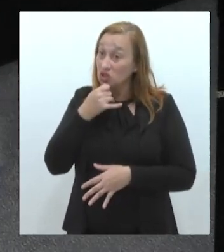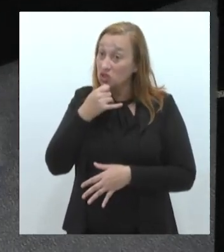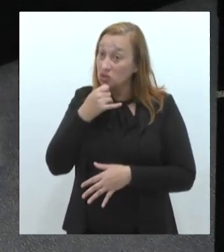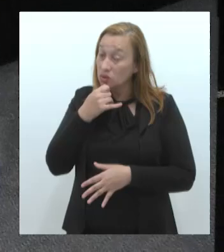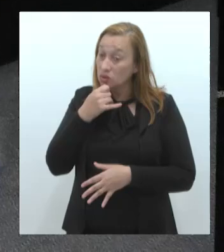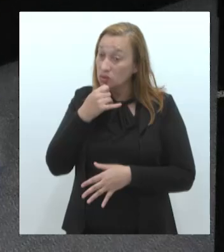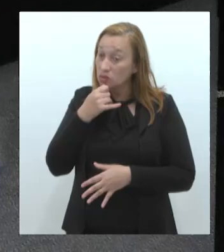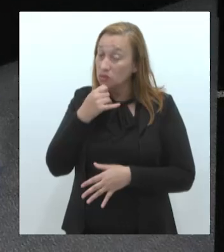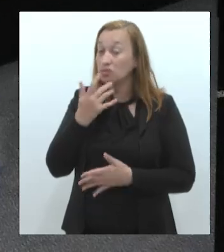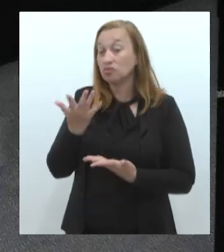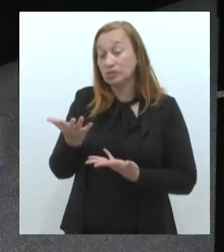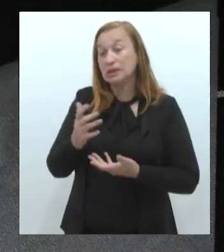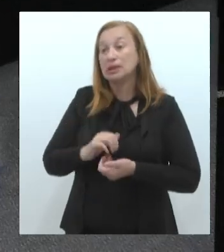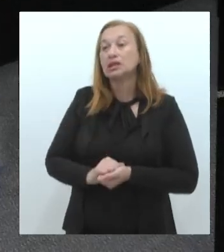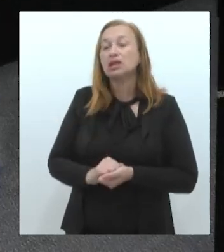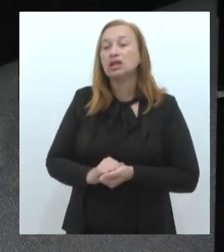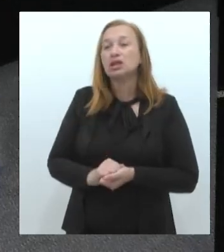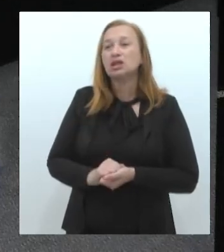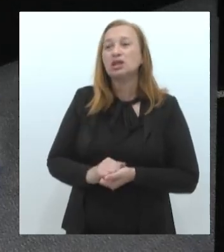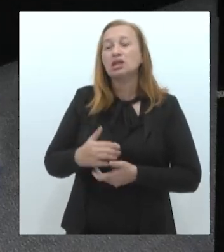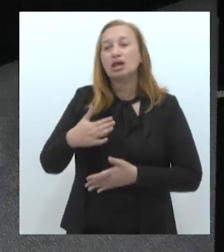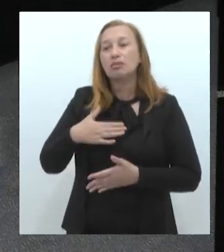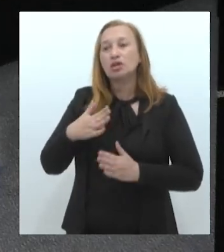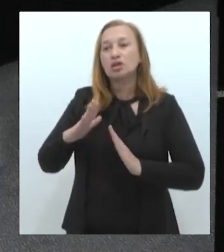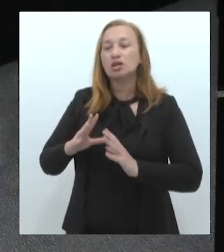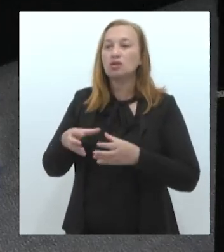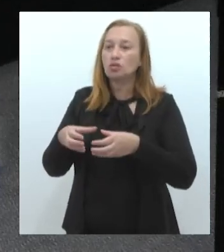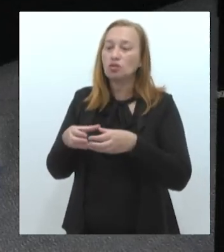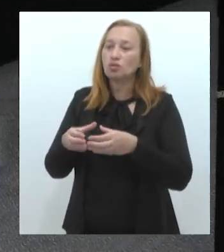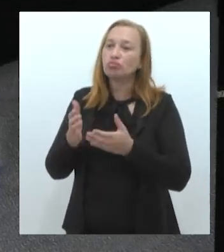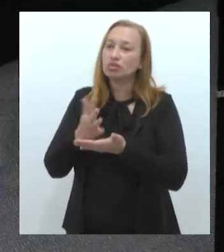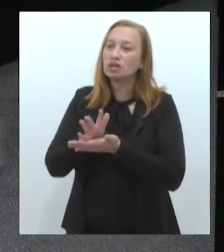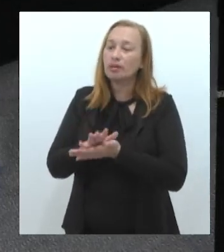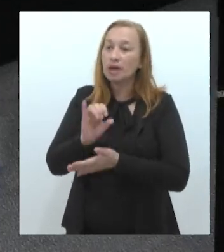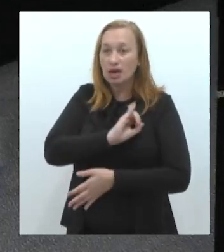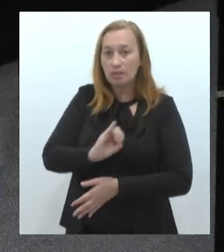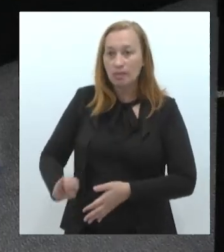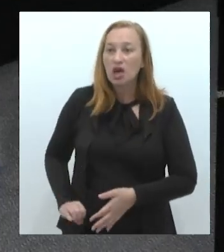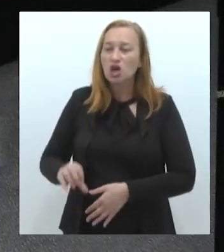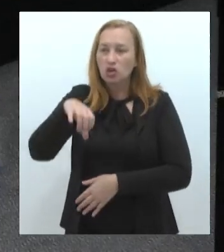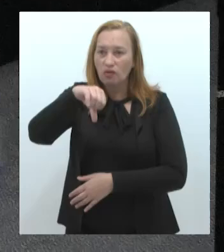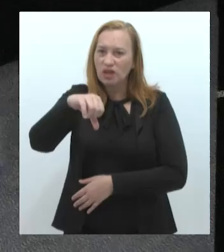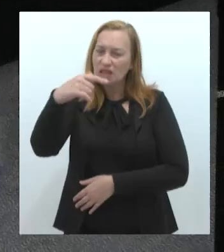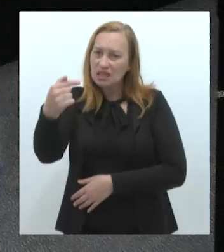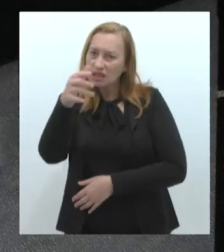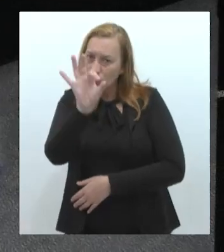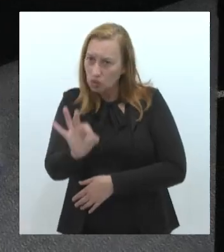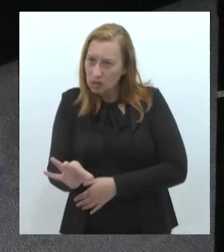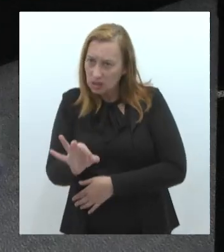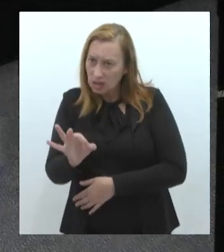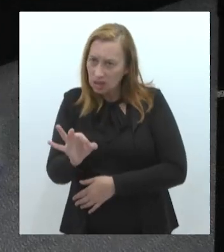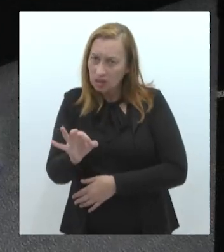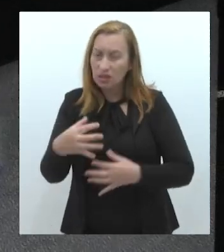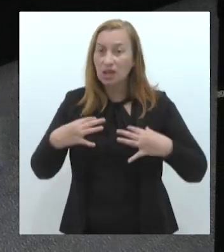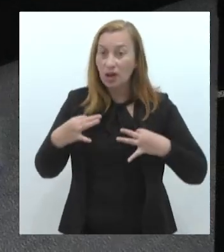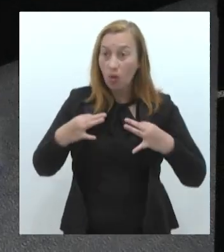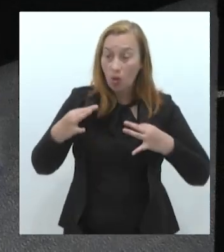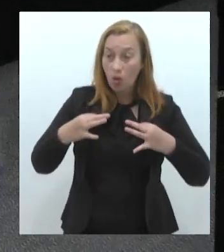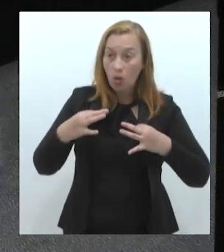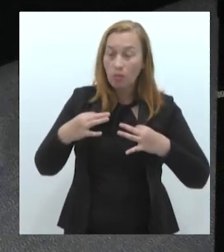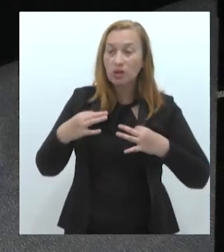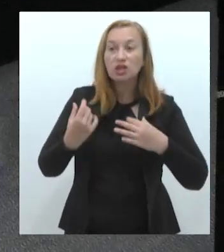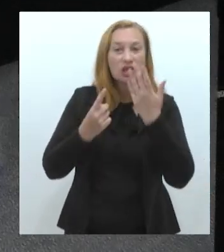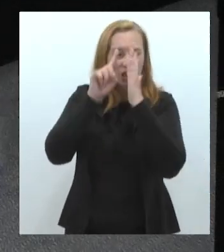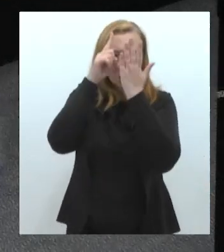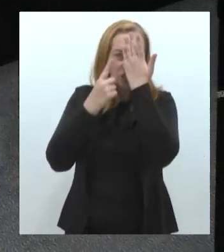belo constrangimento. Exemplo, na minha escola de samba, Império Serrano. 97% das fantasias,